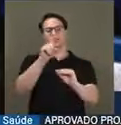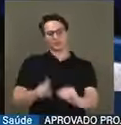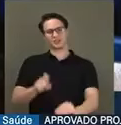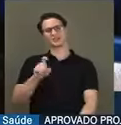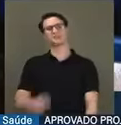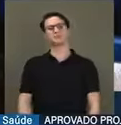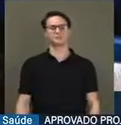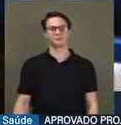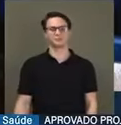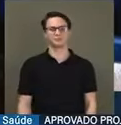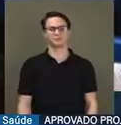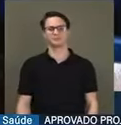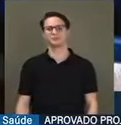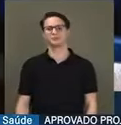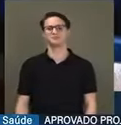Todos.